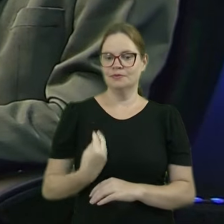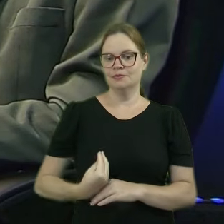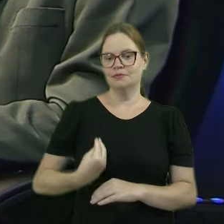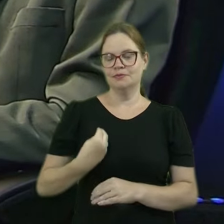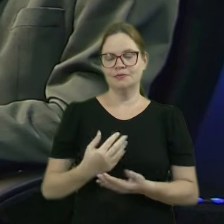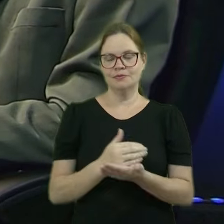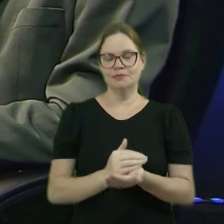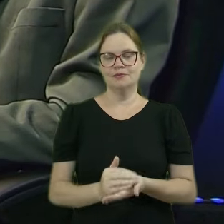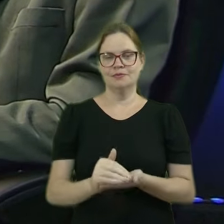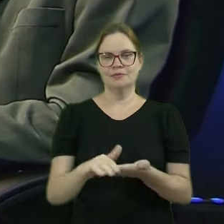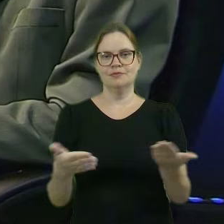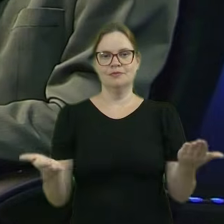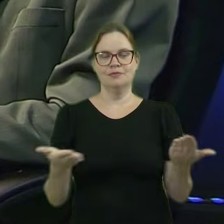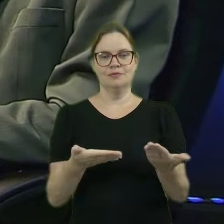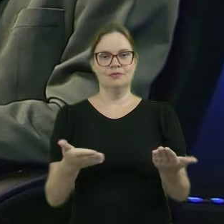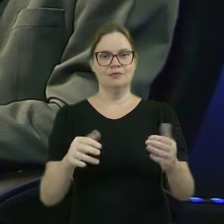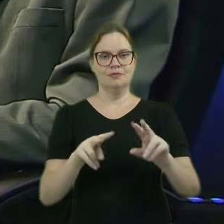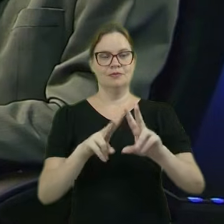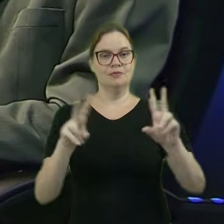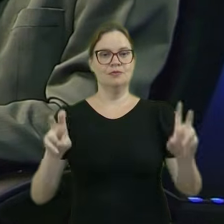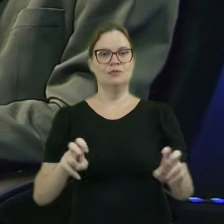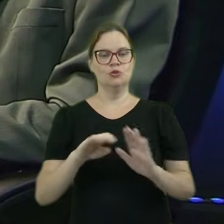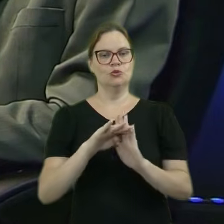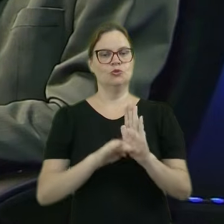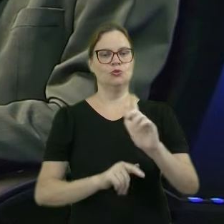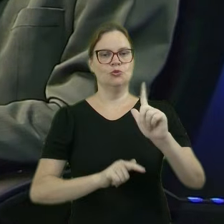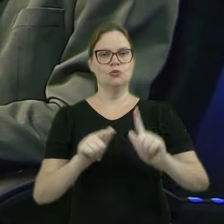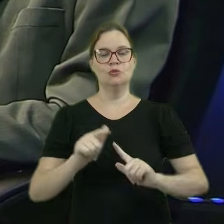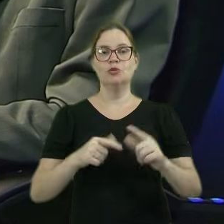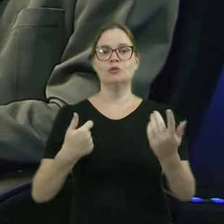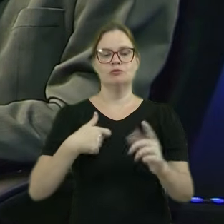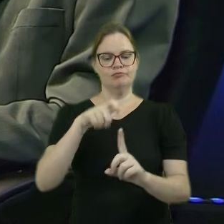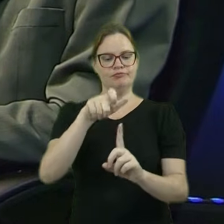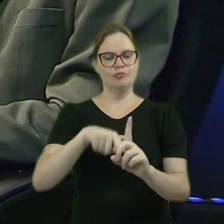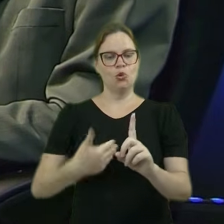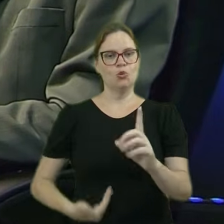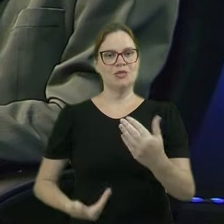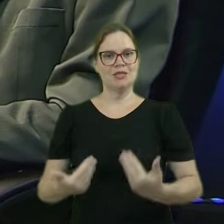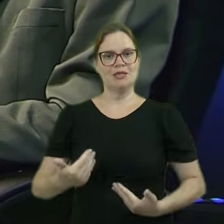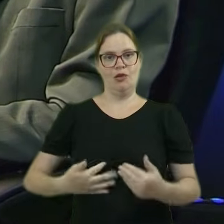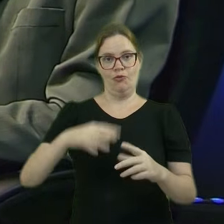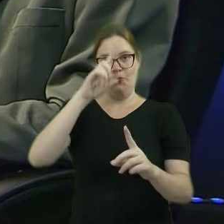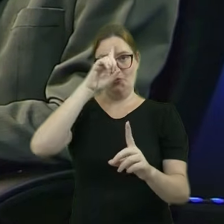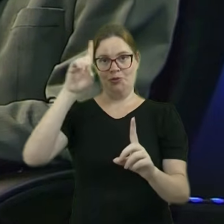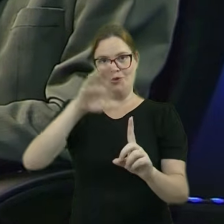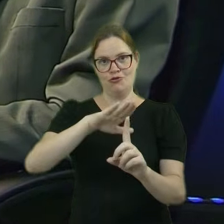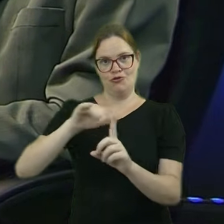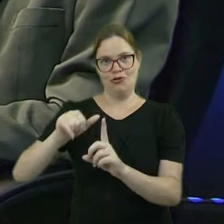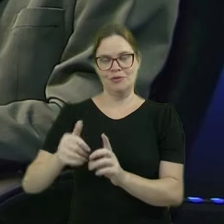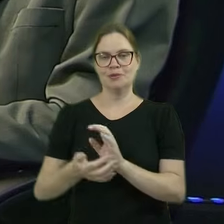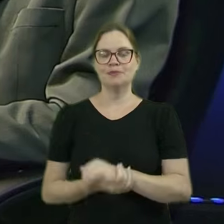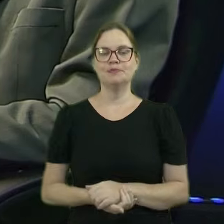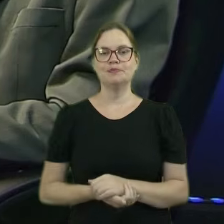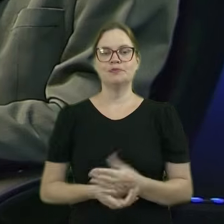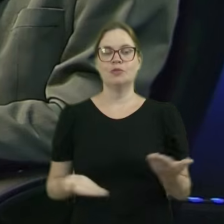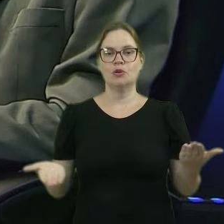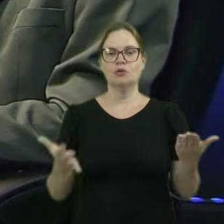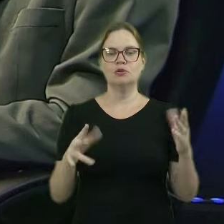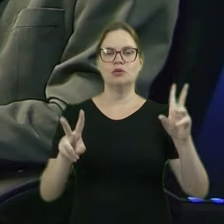mais um episódio do programa O Chamado do Servo. E o tema deste